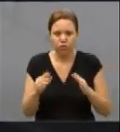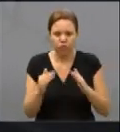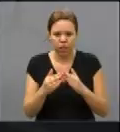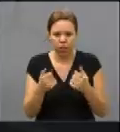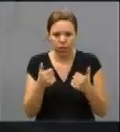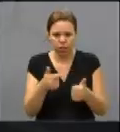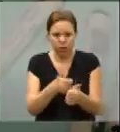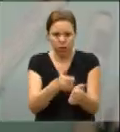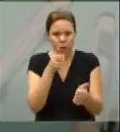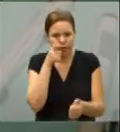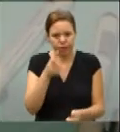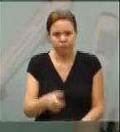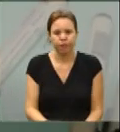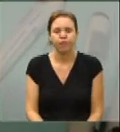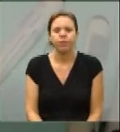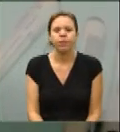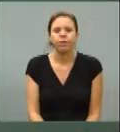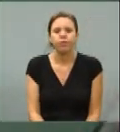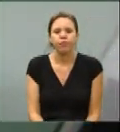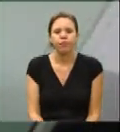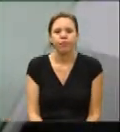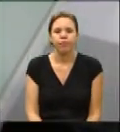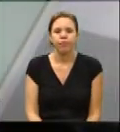acompanhando todo o processo, então.